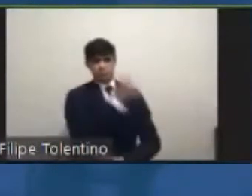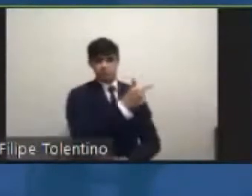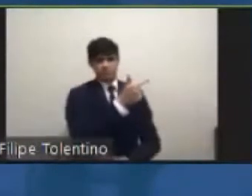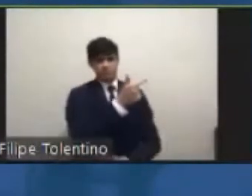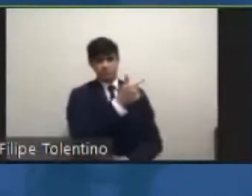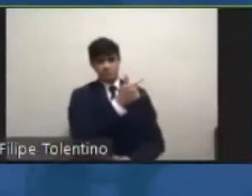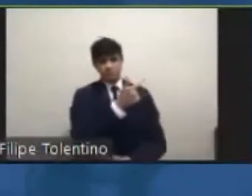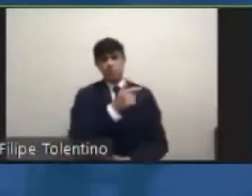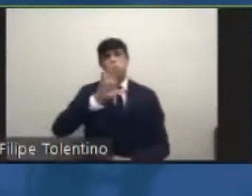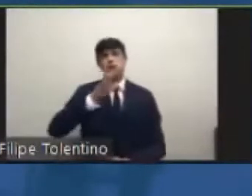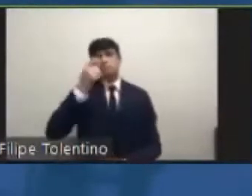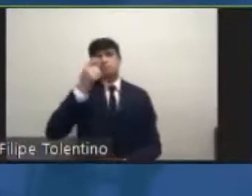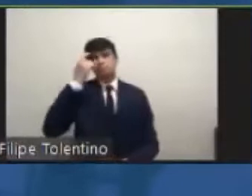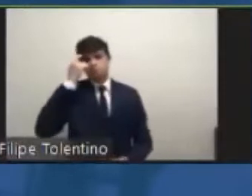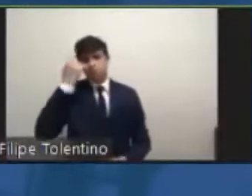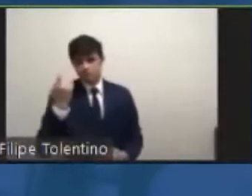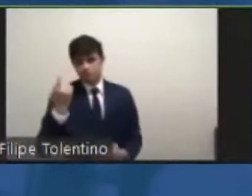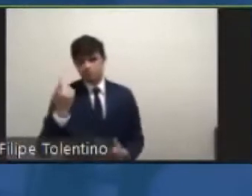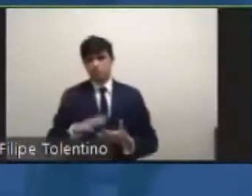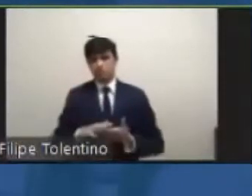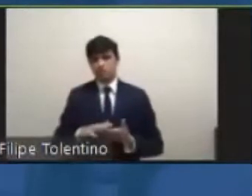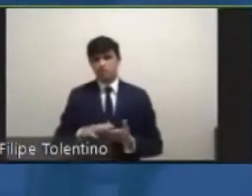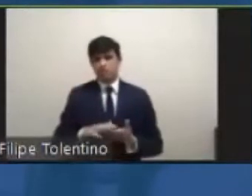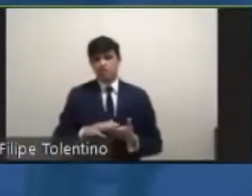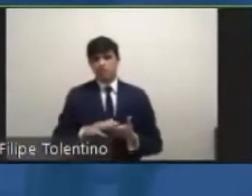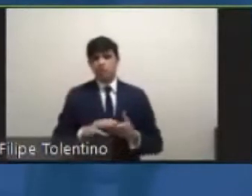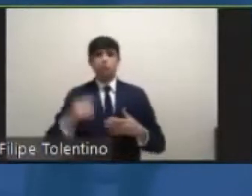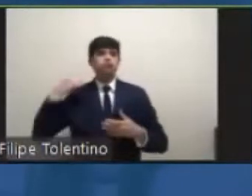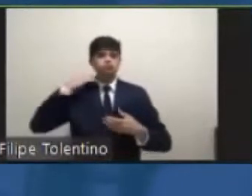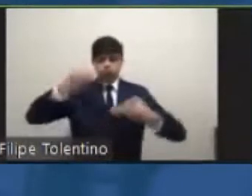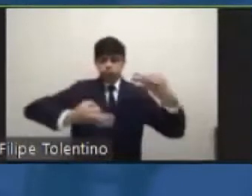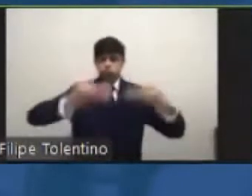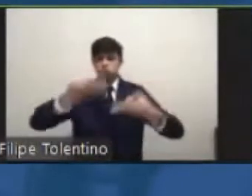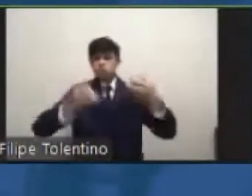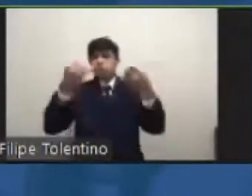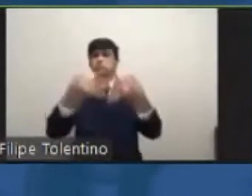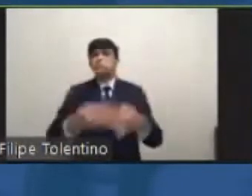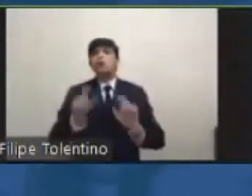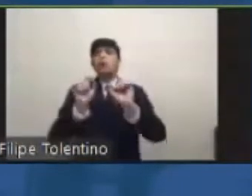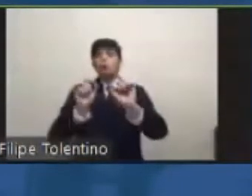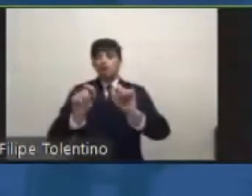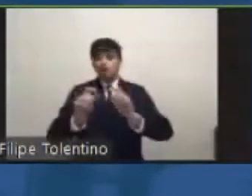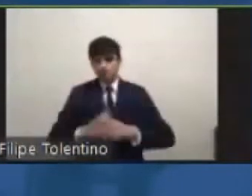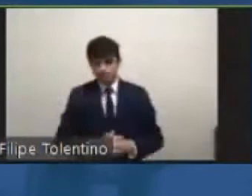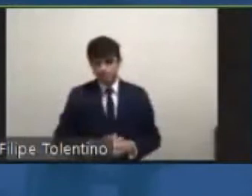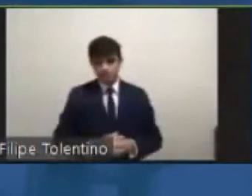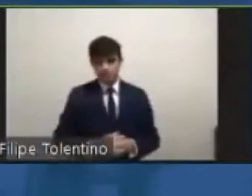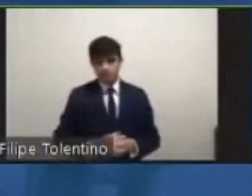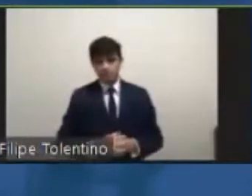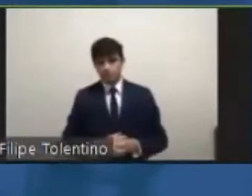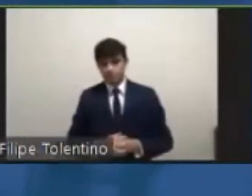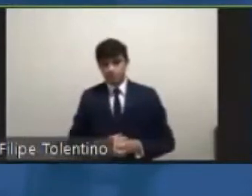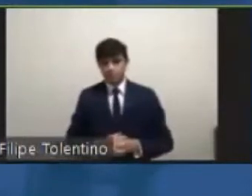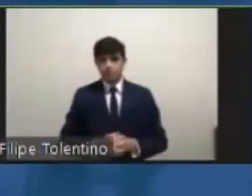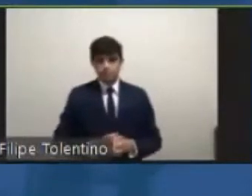Ministério Público, a posição do Judiciário? O que os juristas dizem sobre esse assunto? O Ministério Público